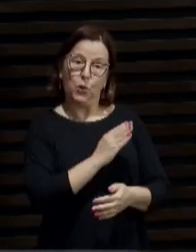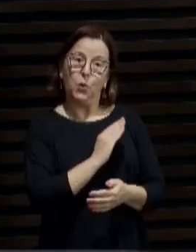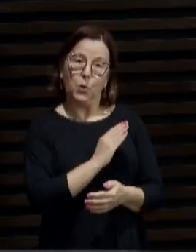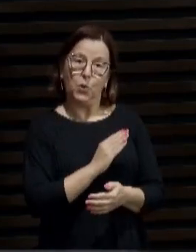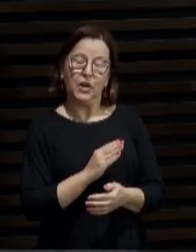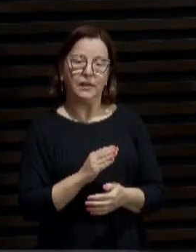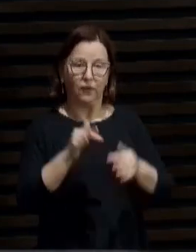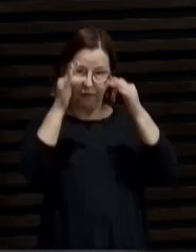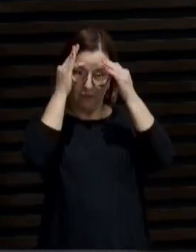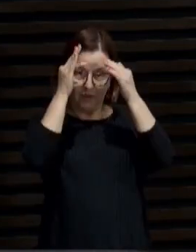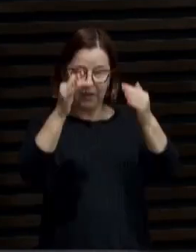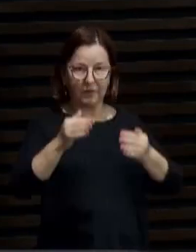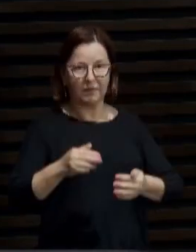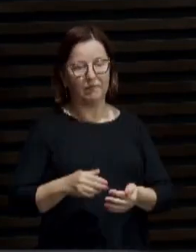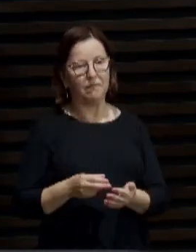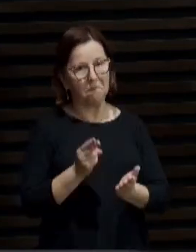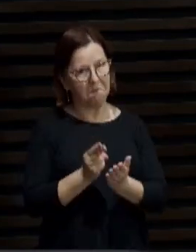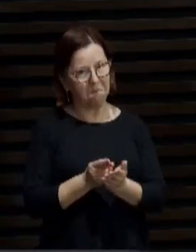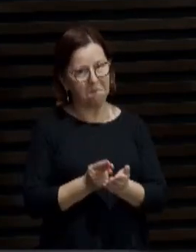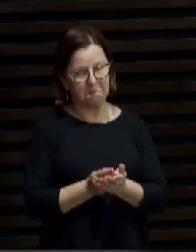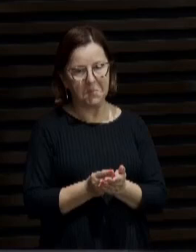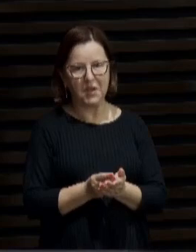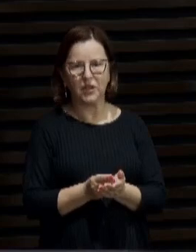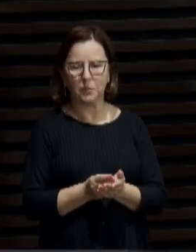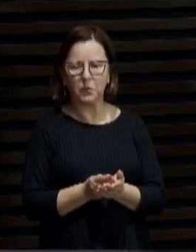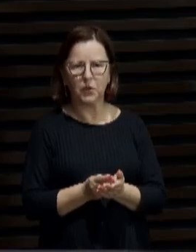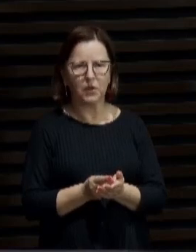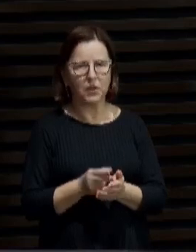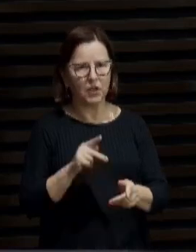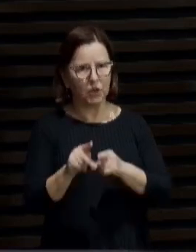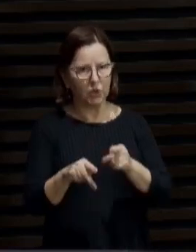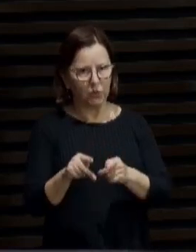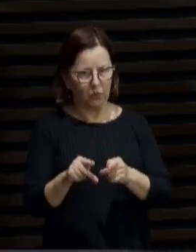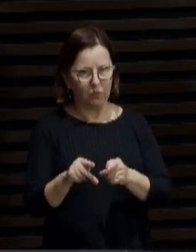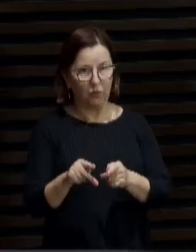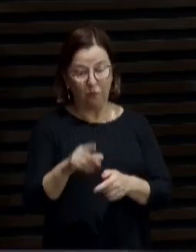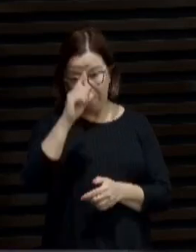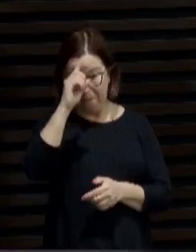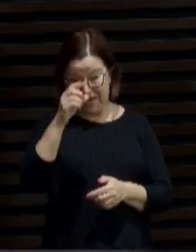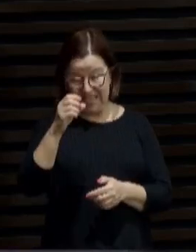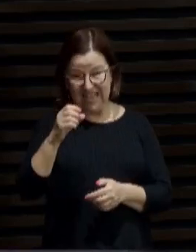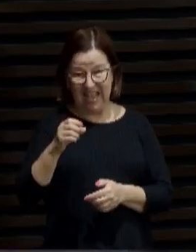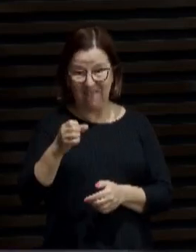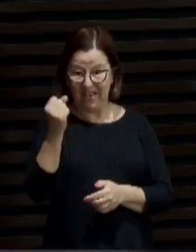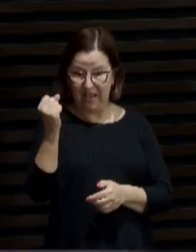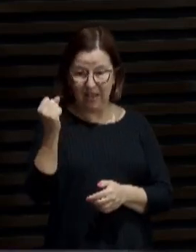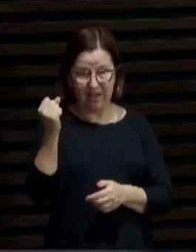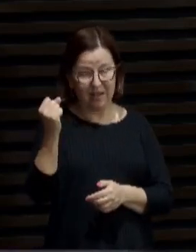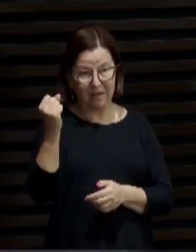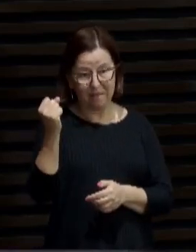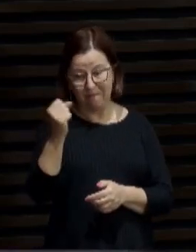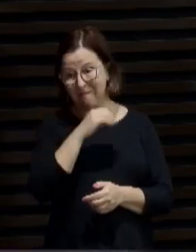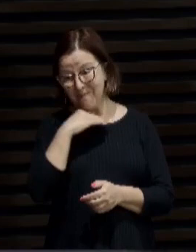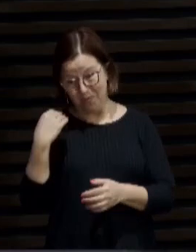fiéis, mesmo em face da morte. Eles foram, à semelhança de Esmirna, que eu falei na reunião anterior, eles foram